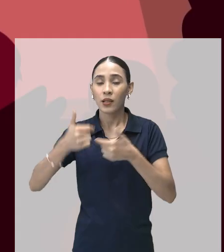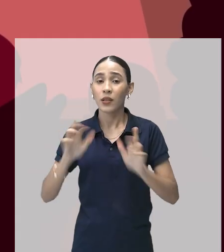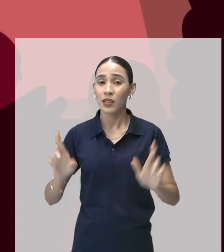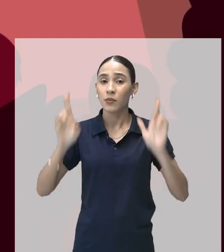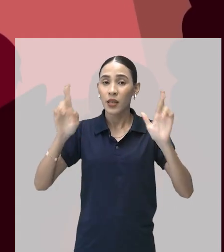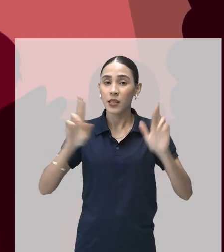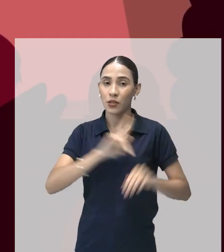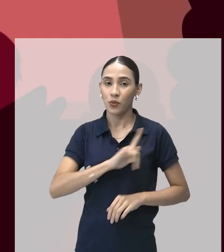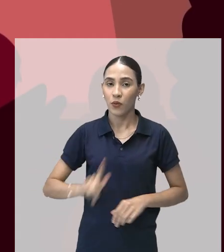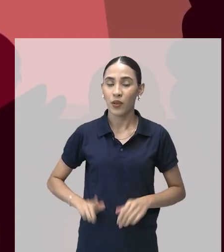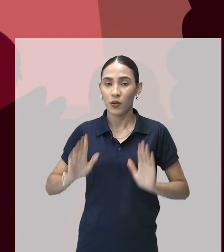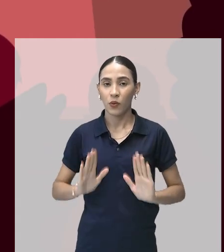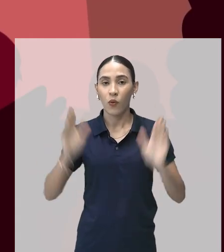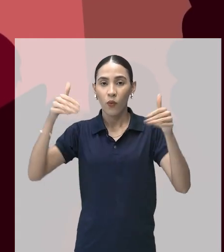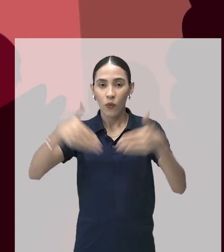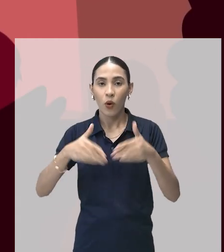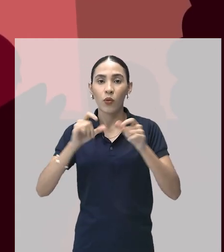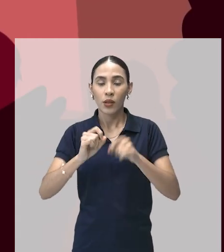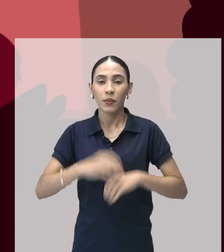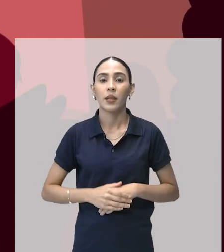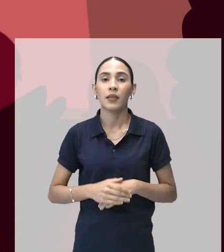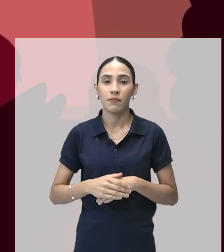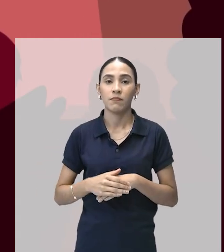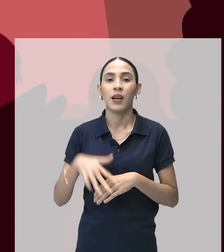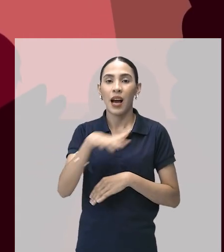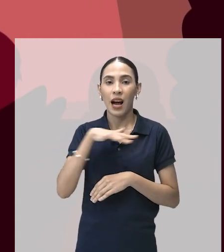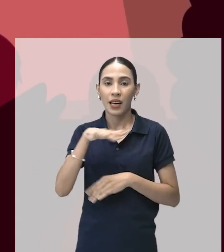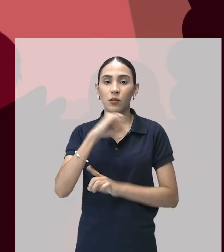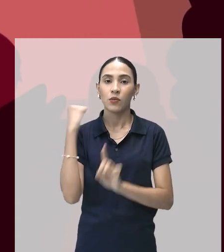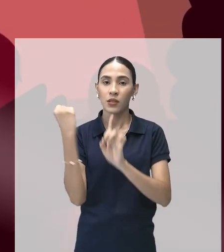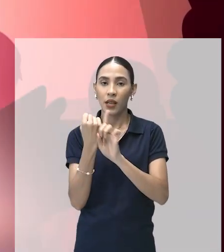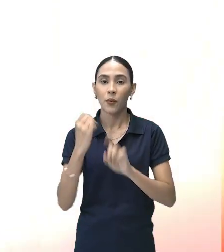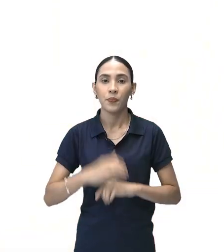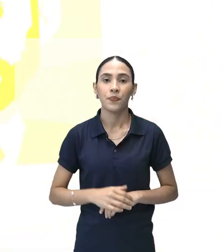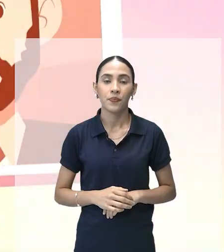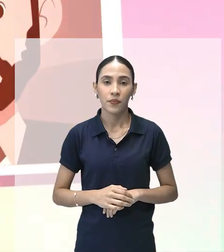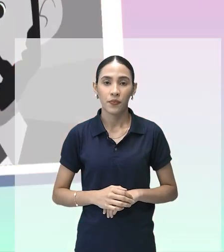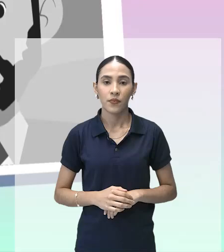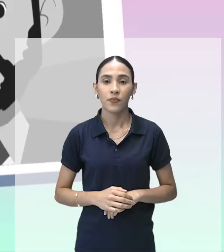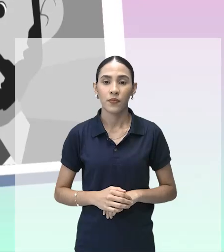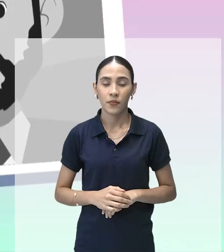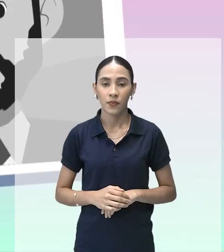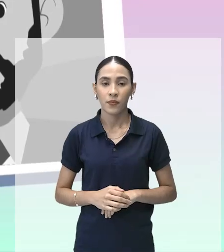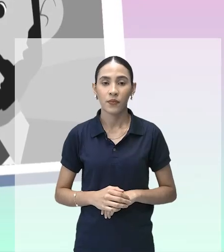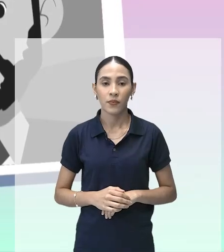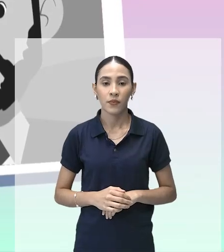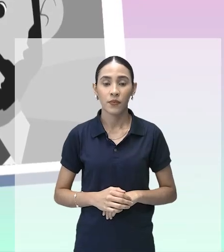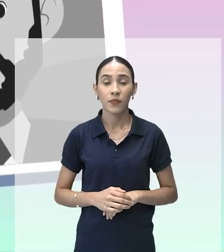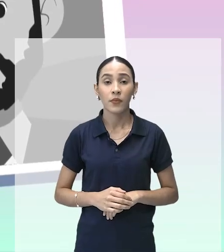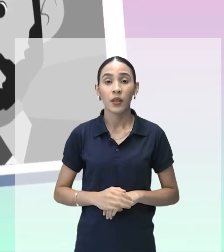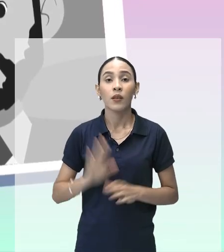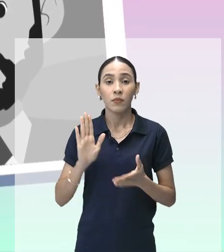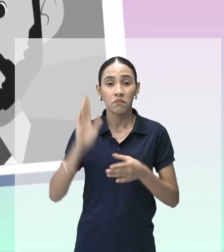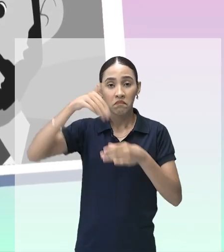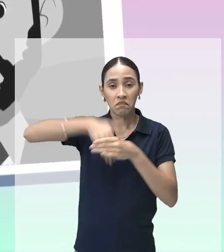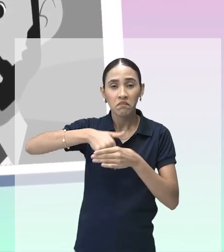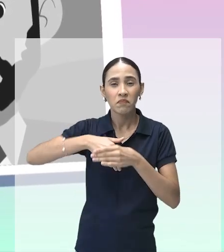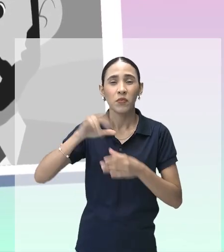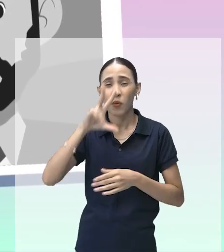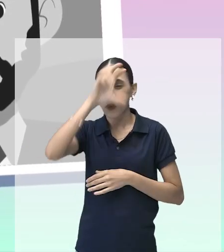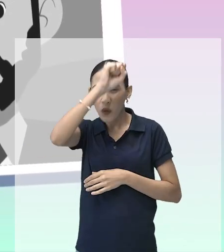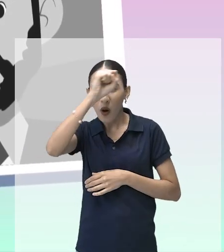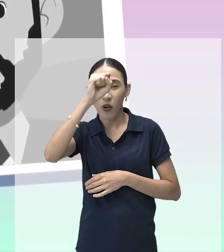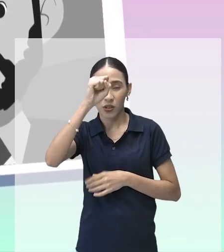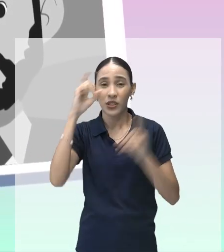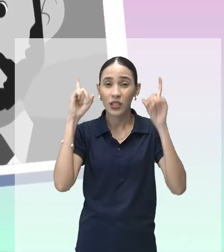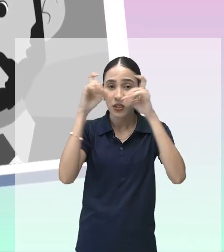de um governo voltado para as causas sociais. A campanha foi intensa e acirrada,